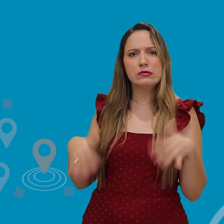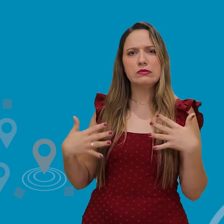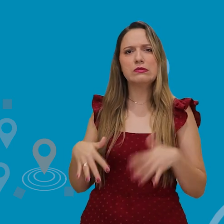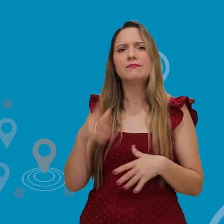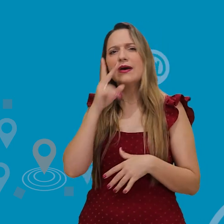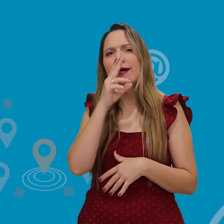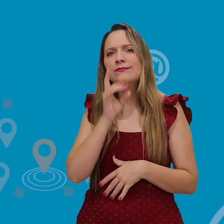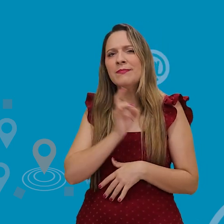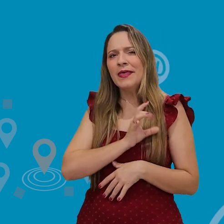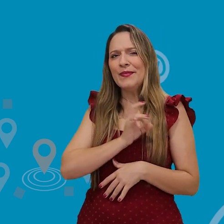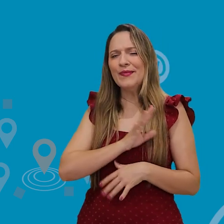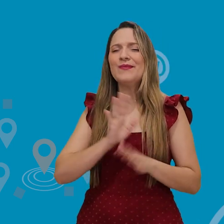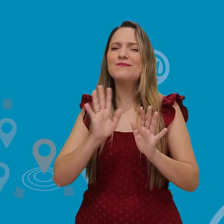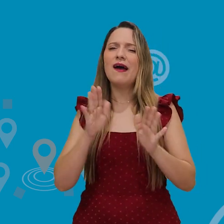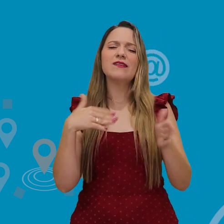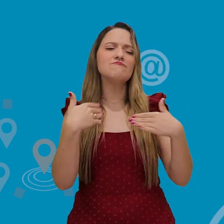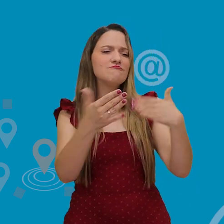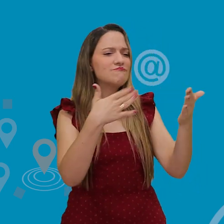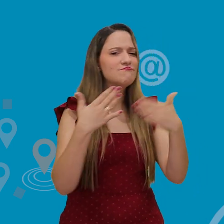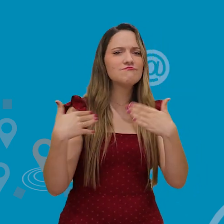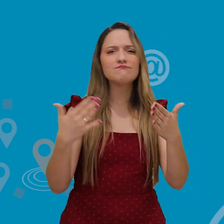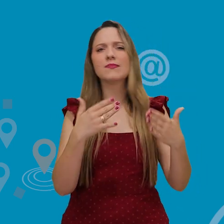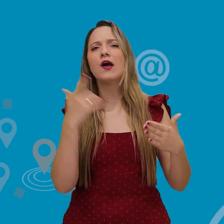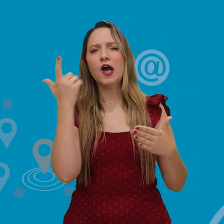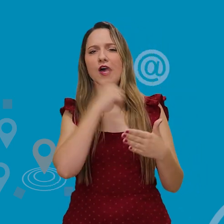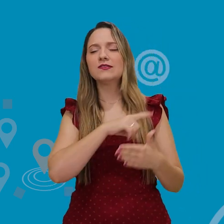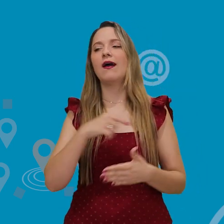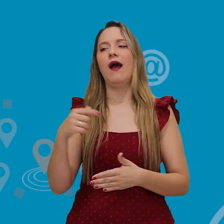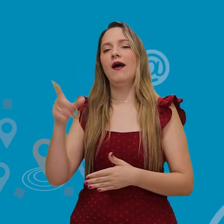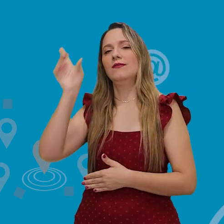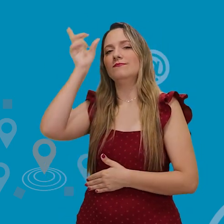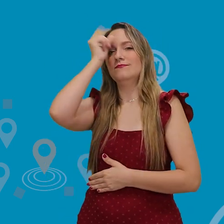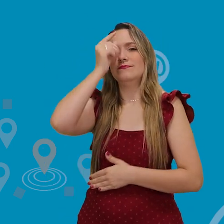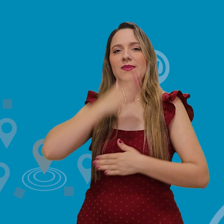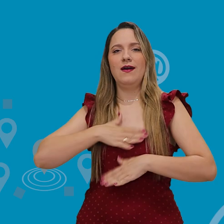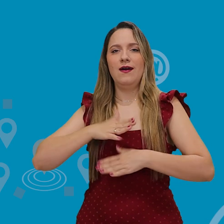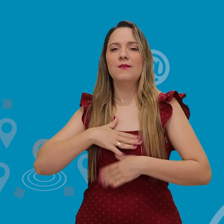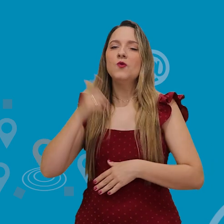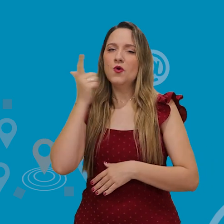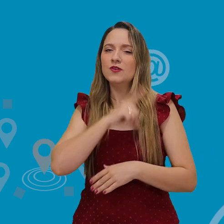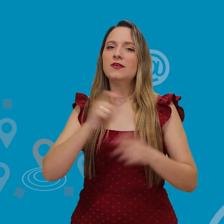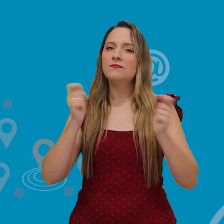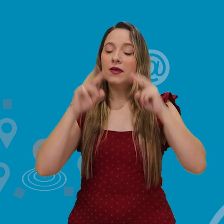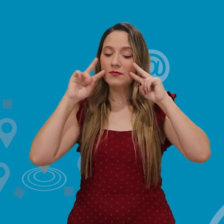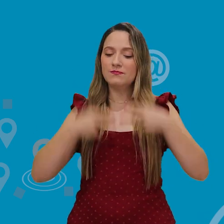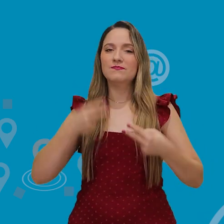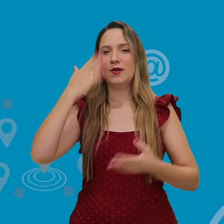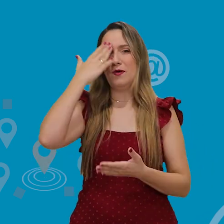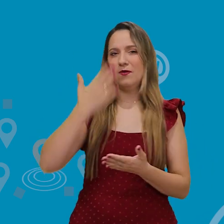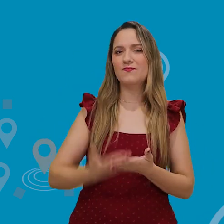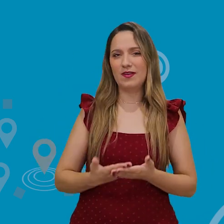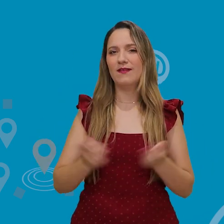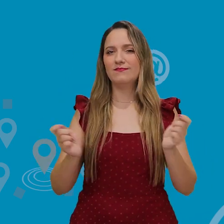alunos. Mas é com conversa que a gente vai trabalhando e vai tentando fazer com que eles tenham um pouco mais de